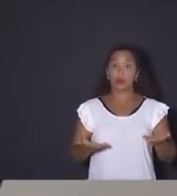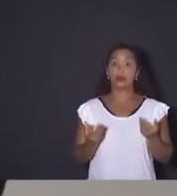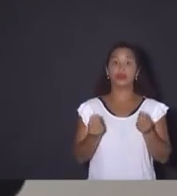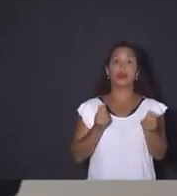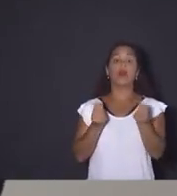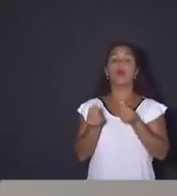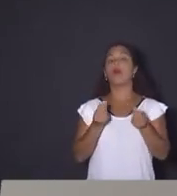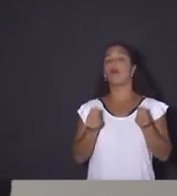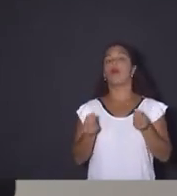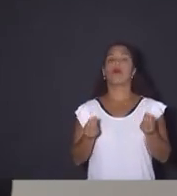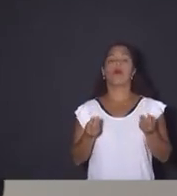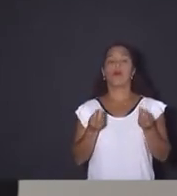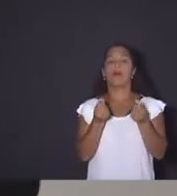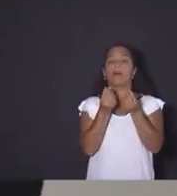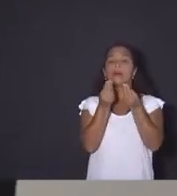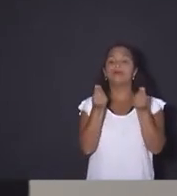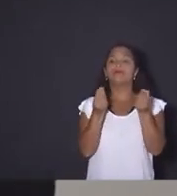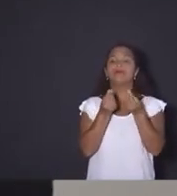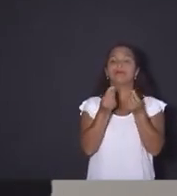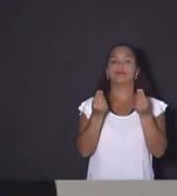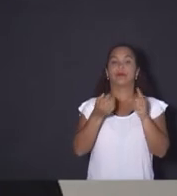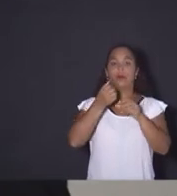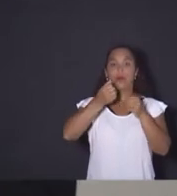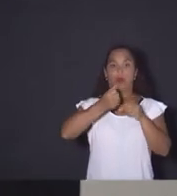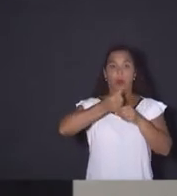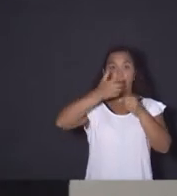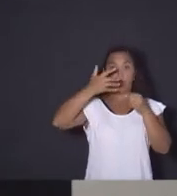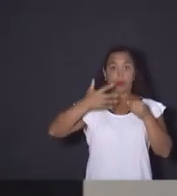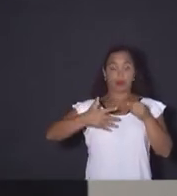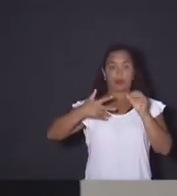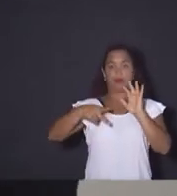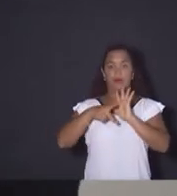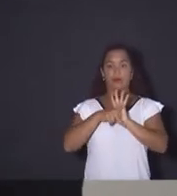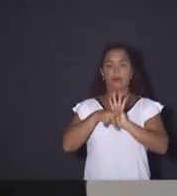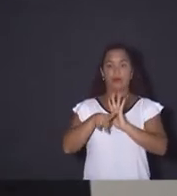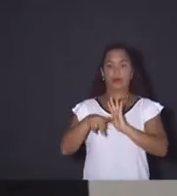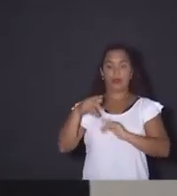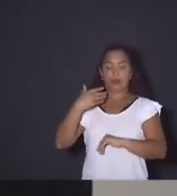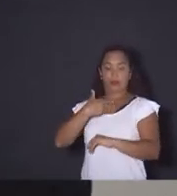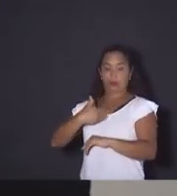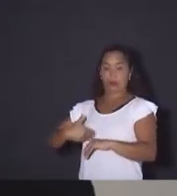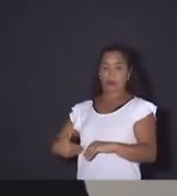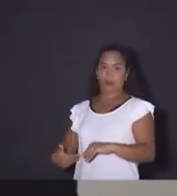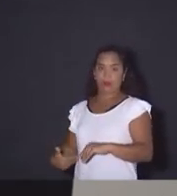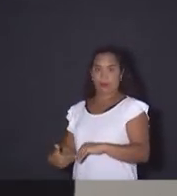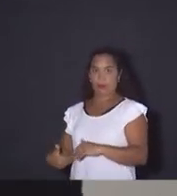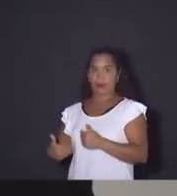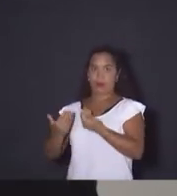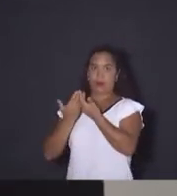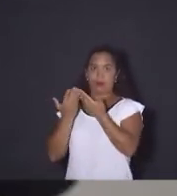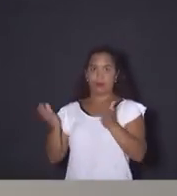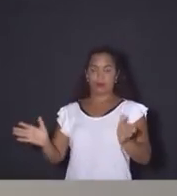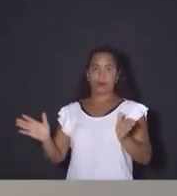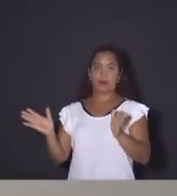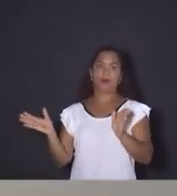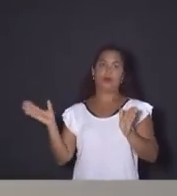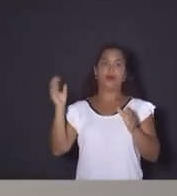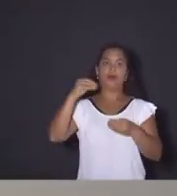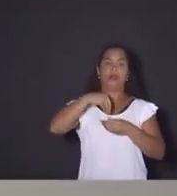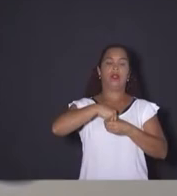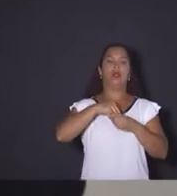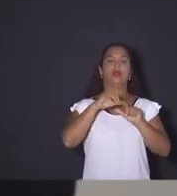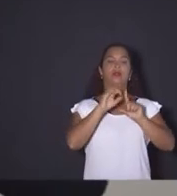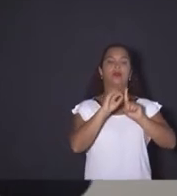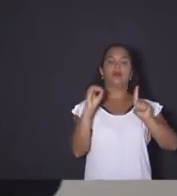com os conteúdos que são gerados em termos governamentais, em termos públicos. Pense, por